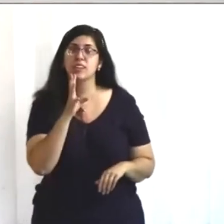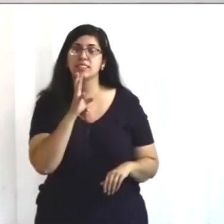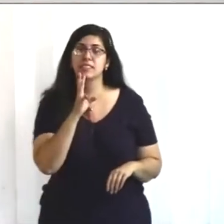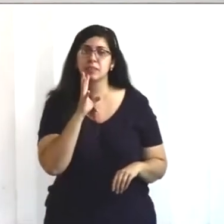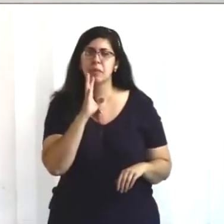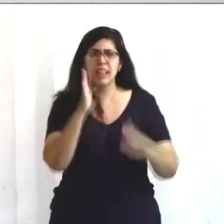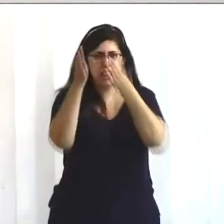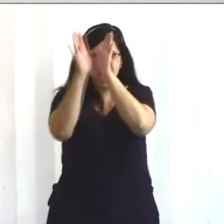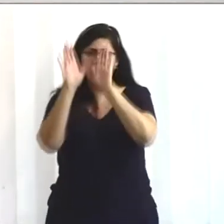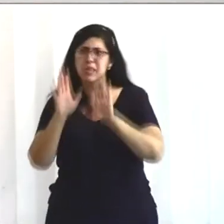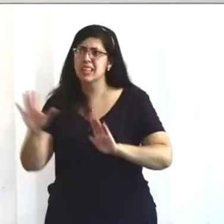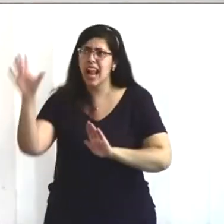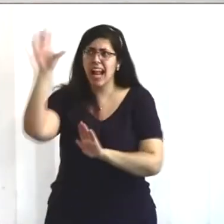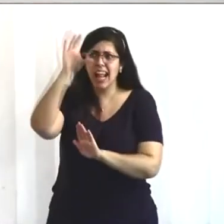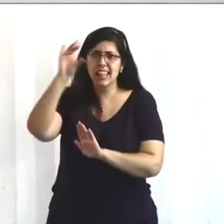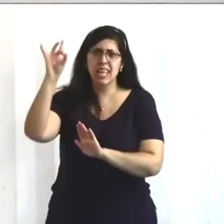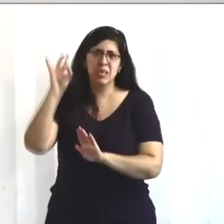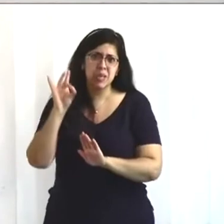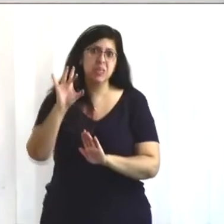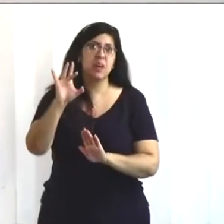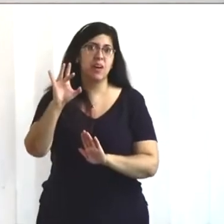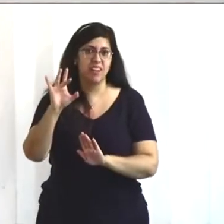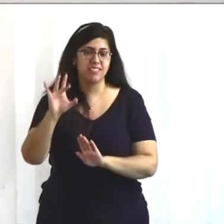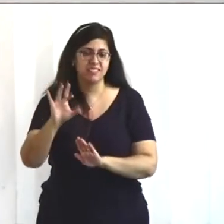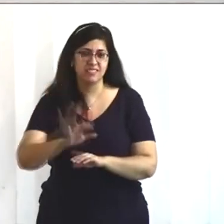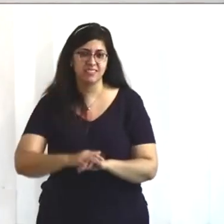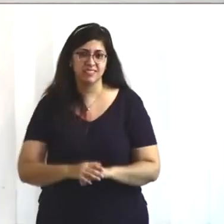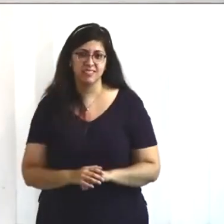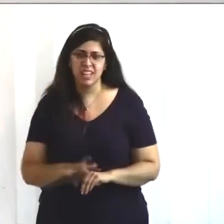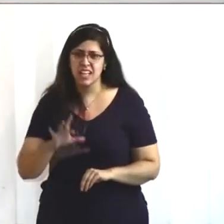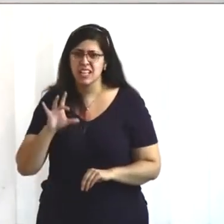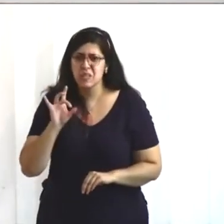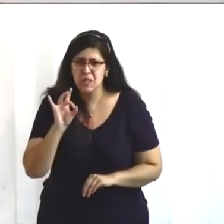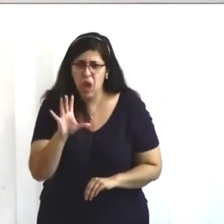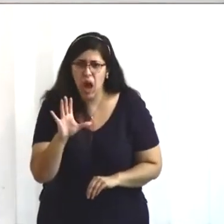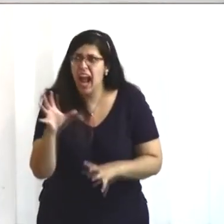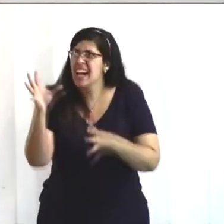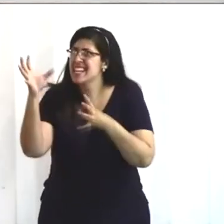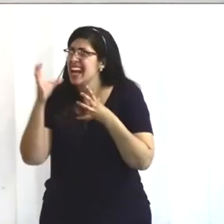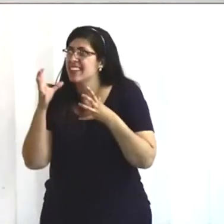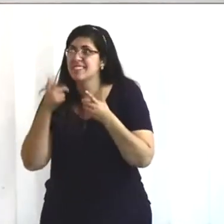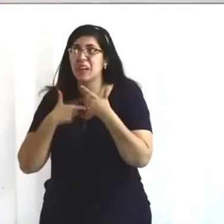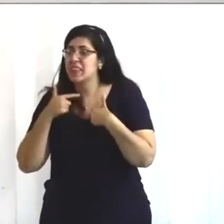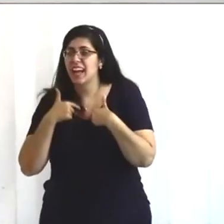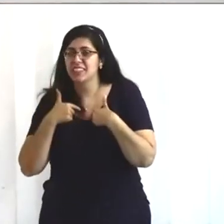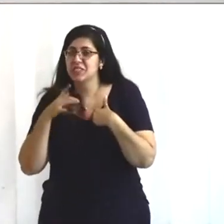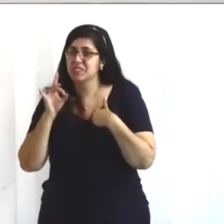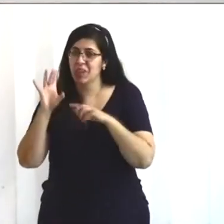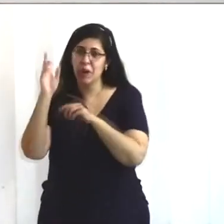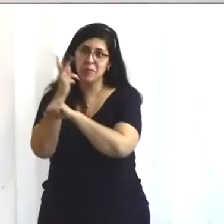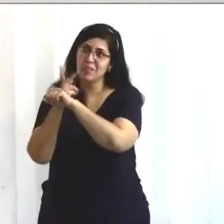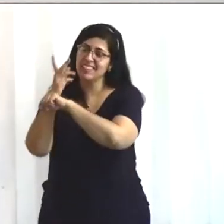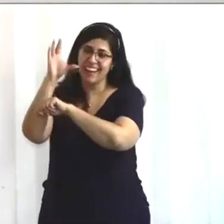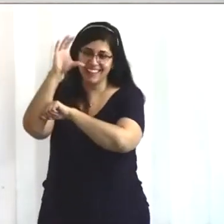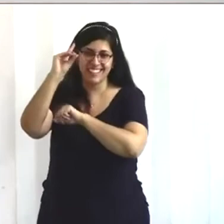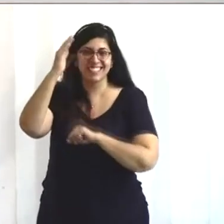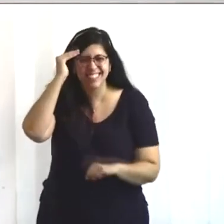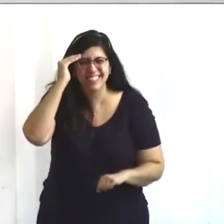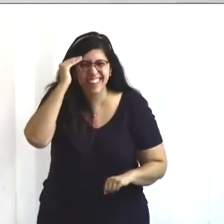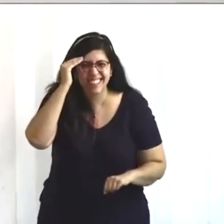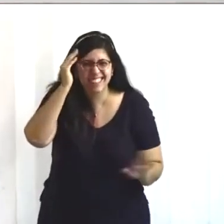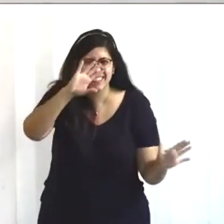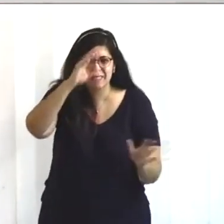Deus para todo sempre. Você não pode ser um ex-filho de Deus. Então você não perde a sua salvação, porque você não tem poder para perder a sua